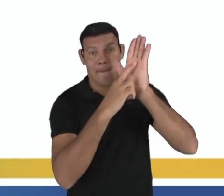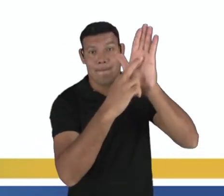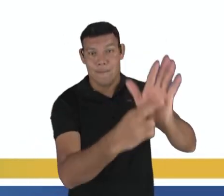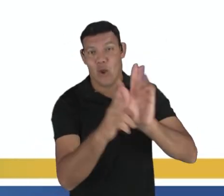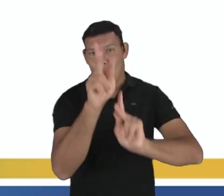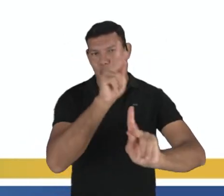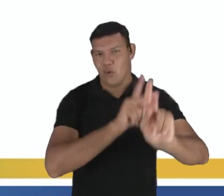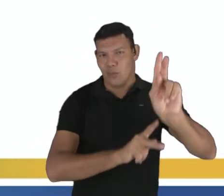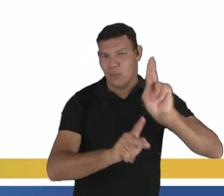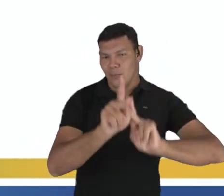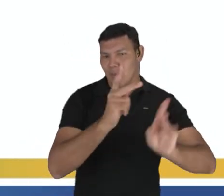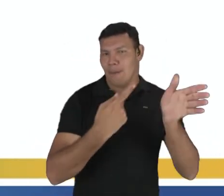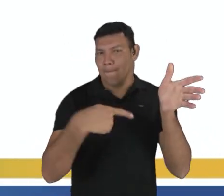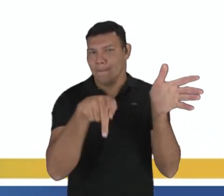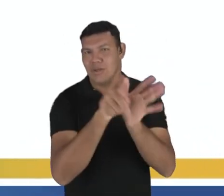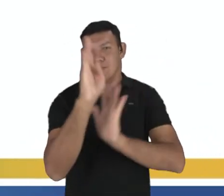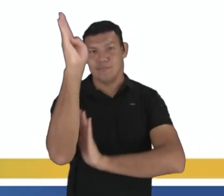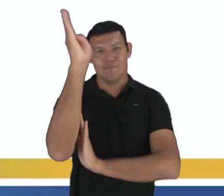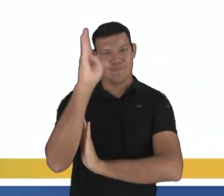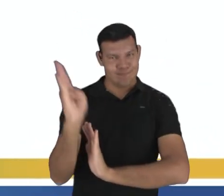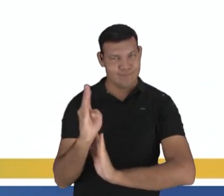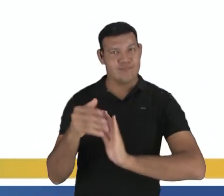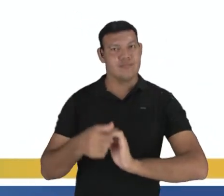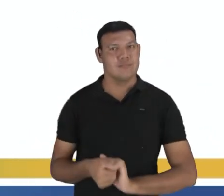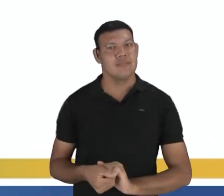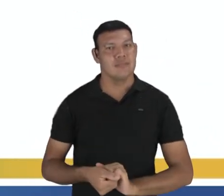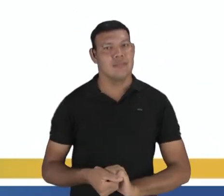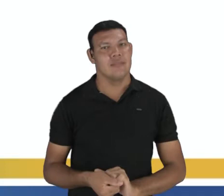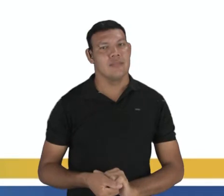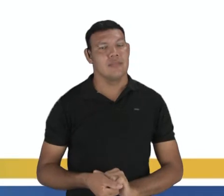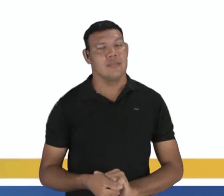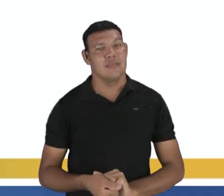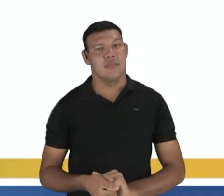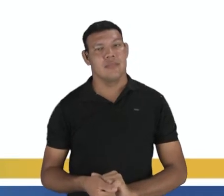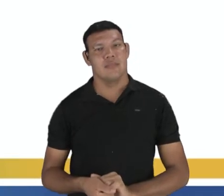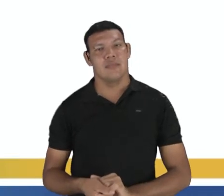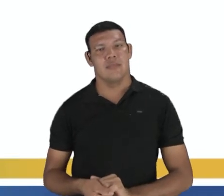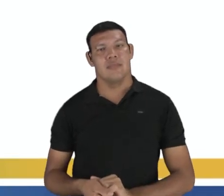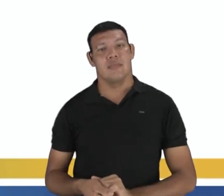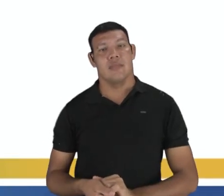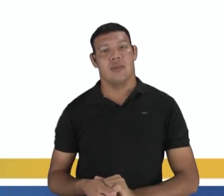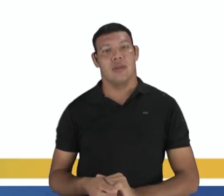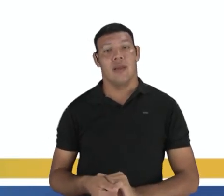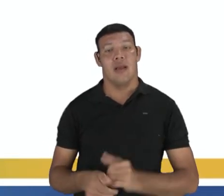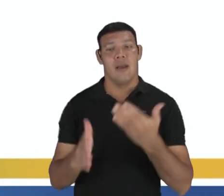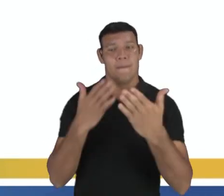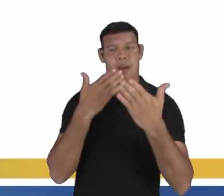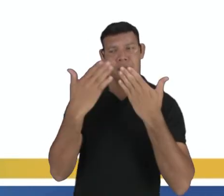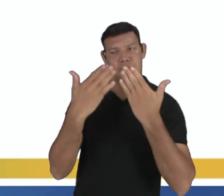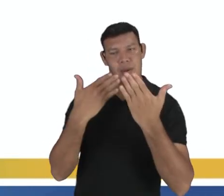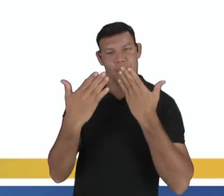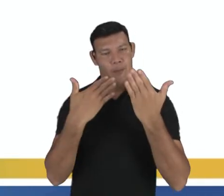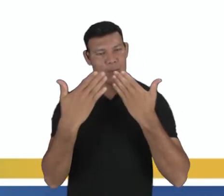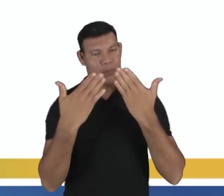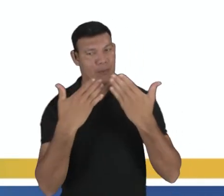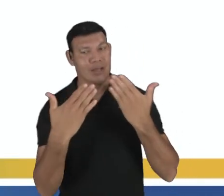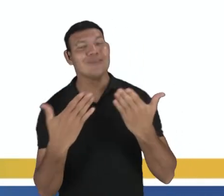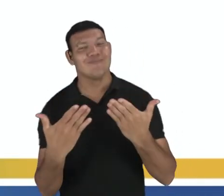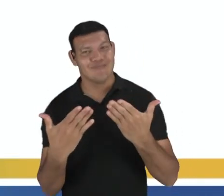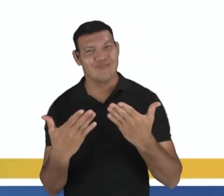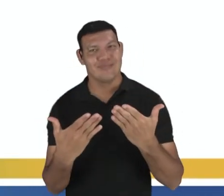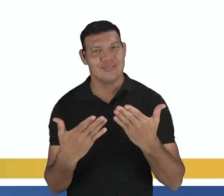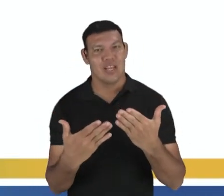representações de povos do nosso Brasil, que vai trazer uma